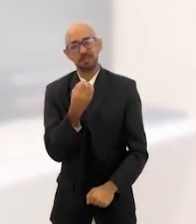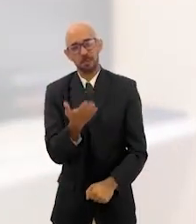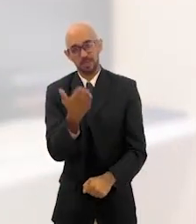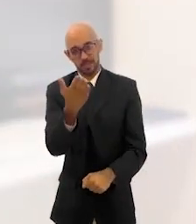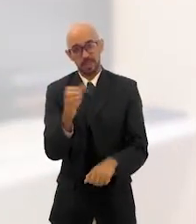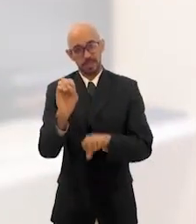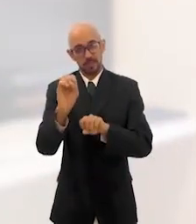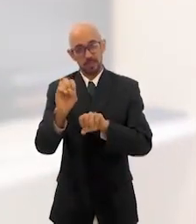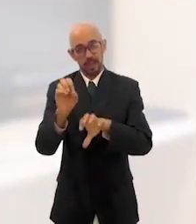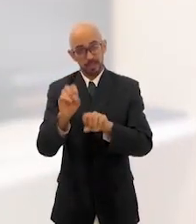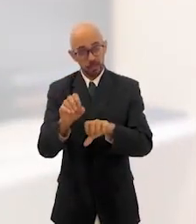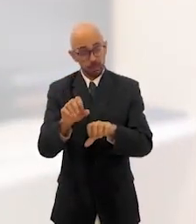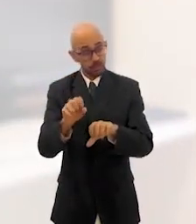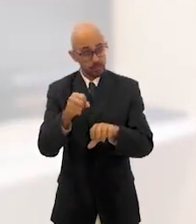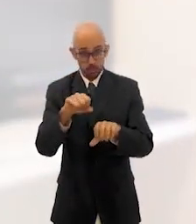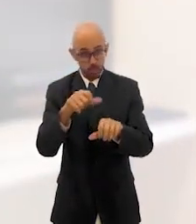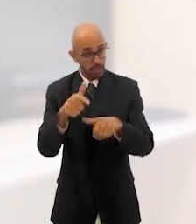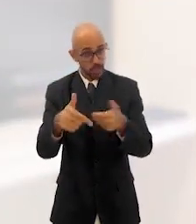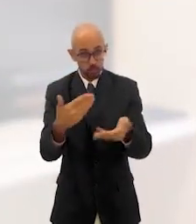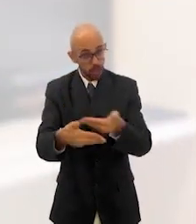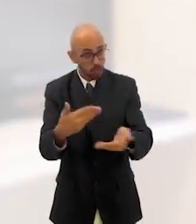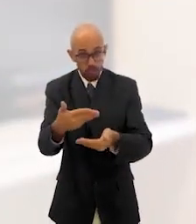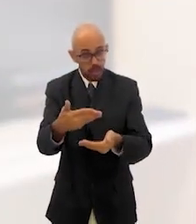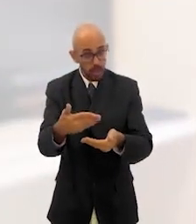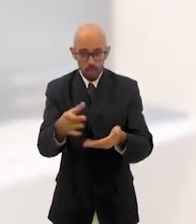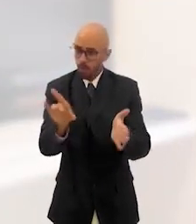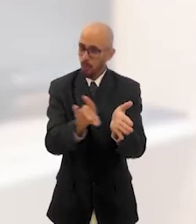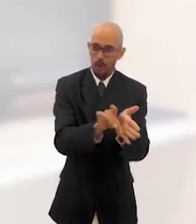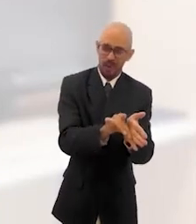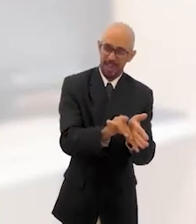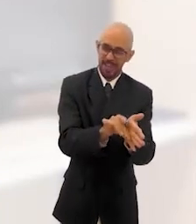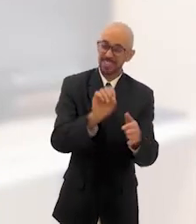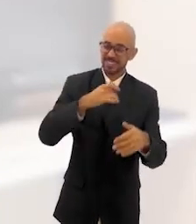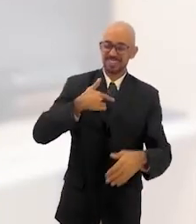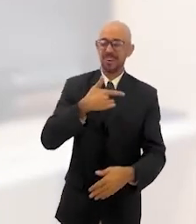energias. Educação, se você não se envolver, não